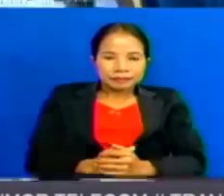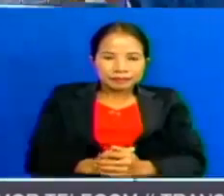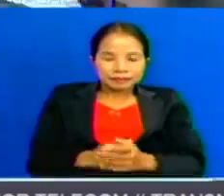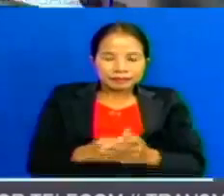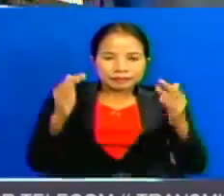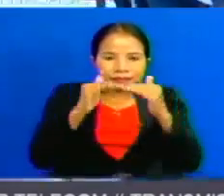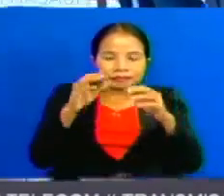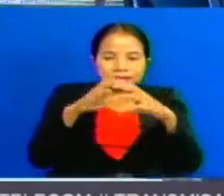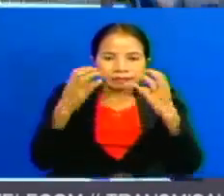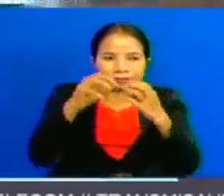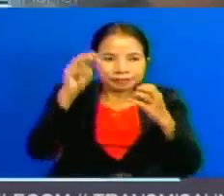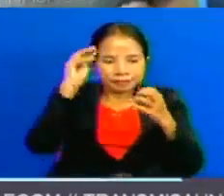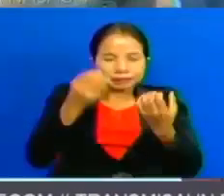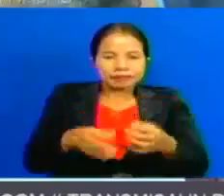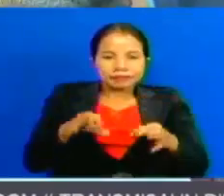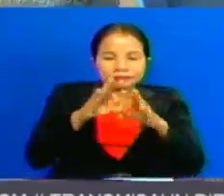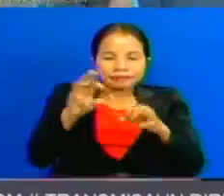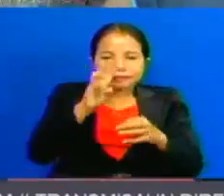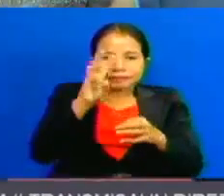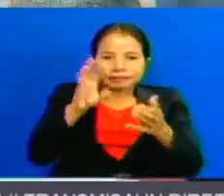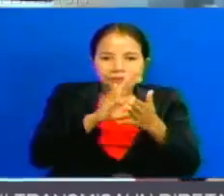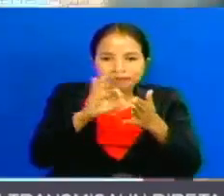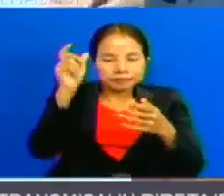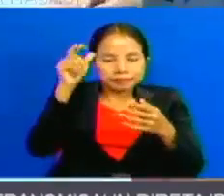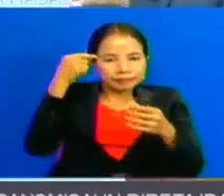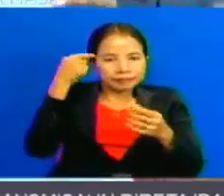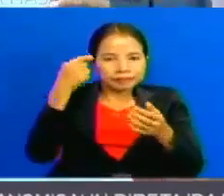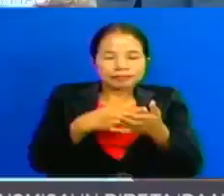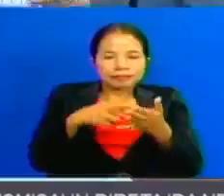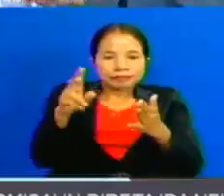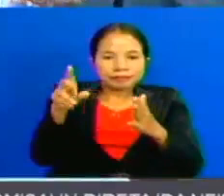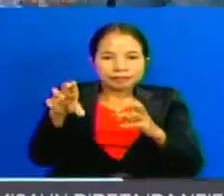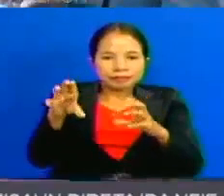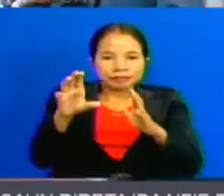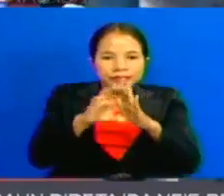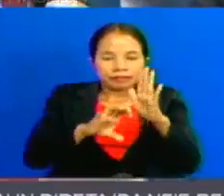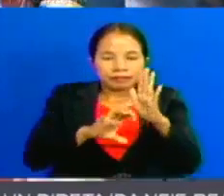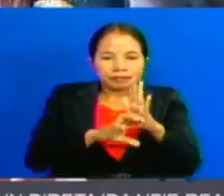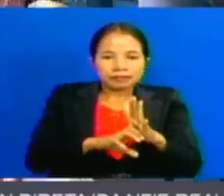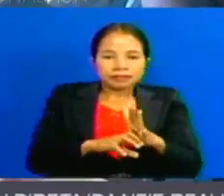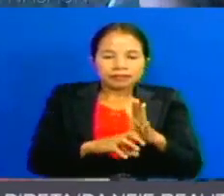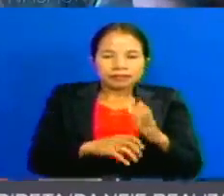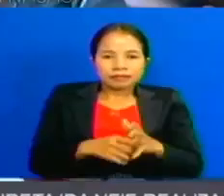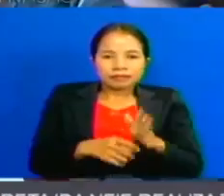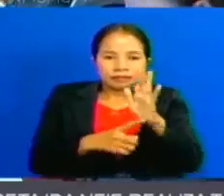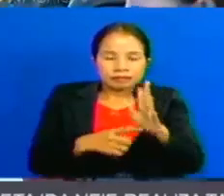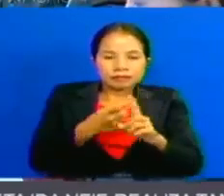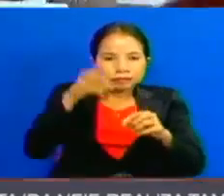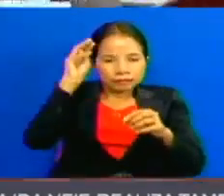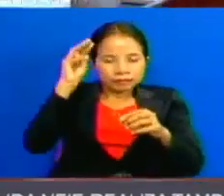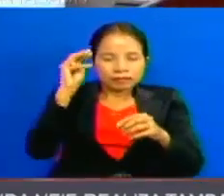Reunião Conselho Ministro Ordinária, quarta-feira, né? Governo aprova no projeto decreto-lei. Nebe apresenta vice-ministro Petróleo